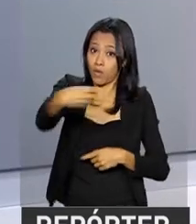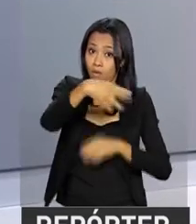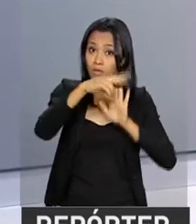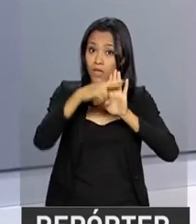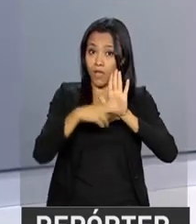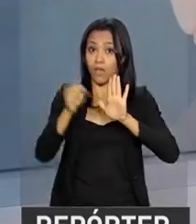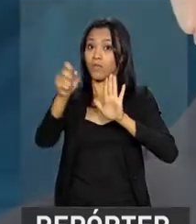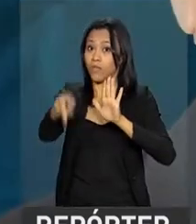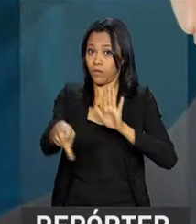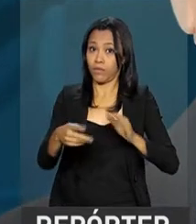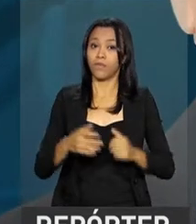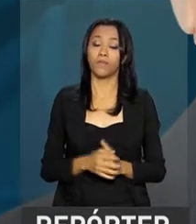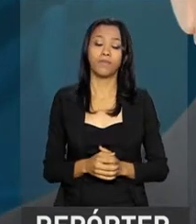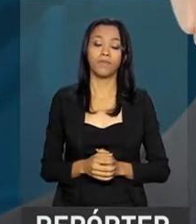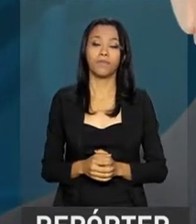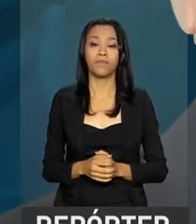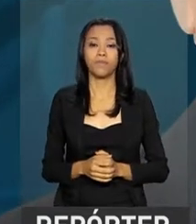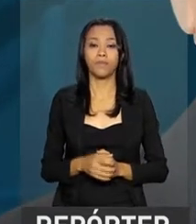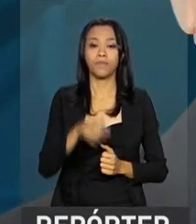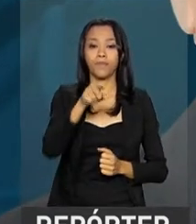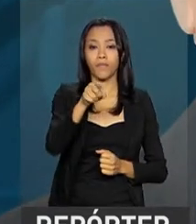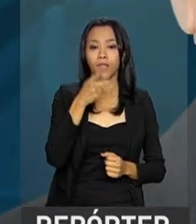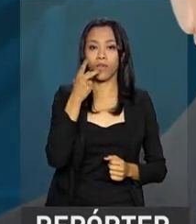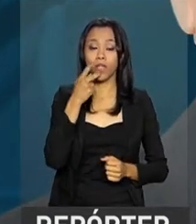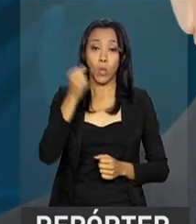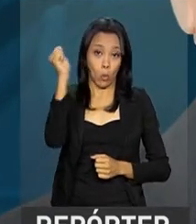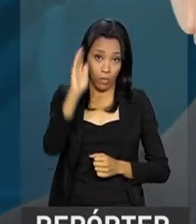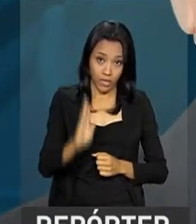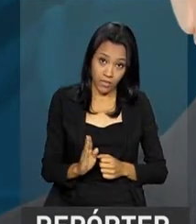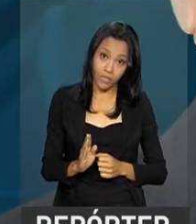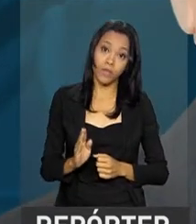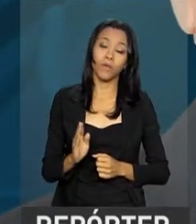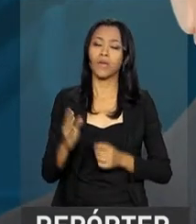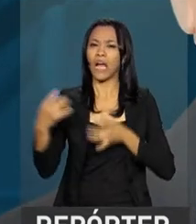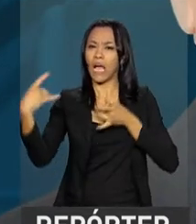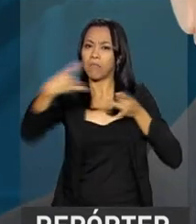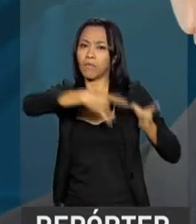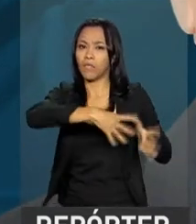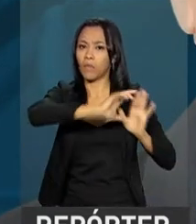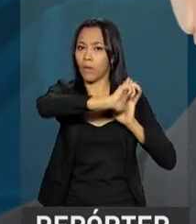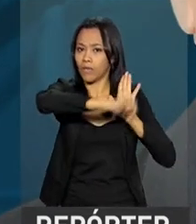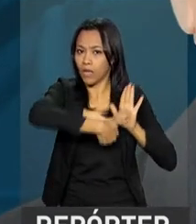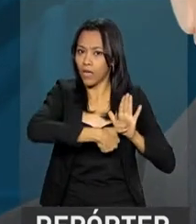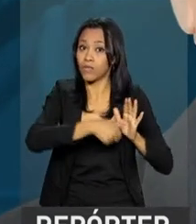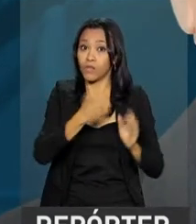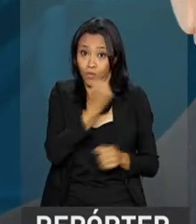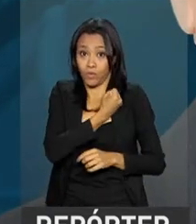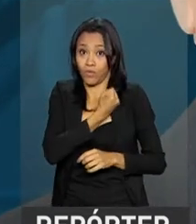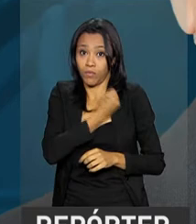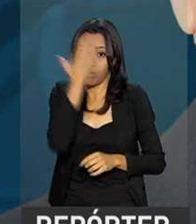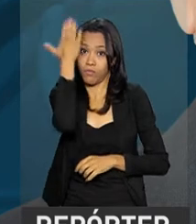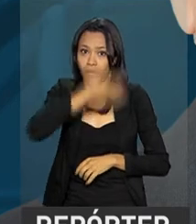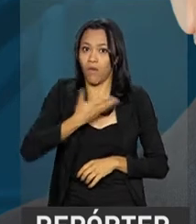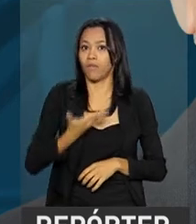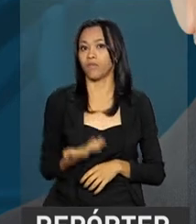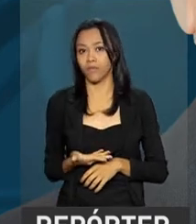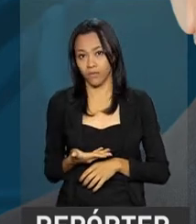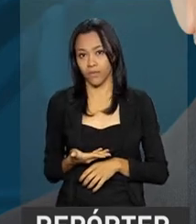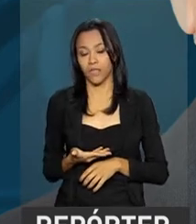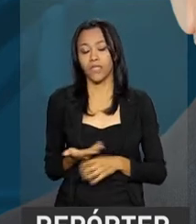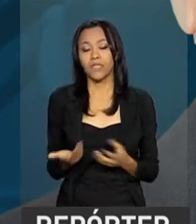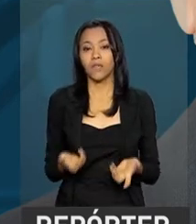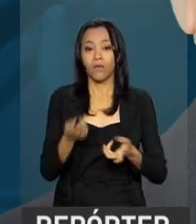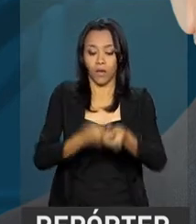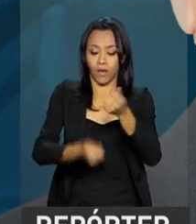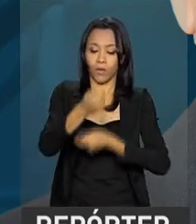Social. O Brasil saiu da pior recessão da história e os números comprovam isso. A